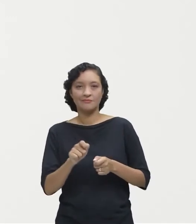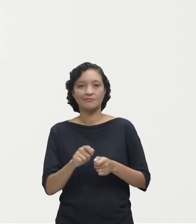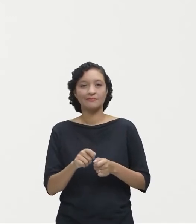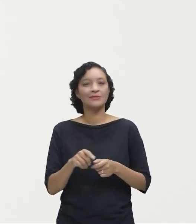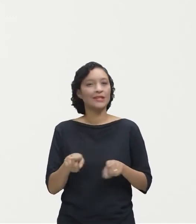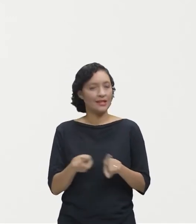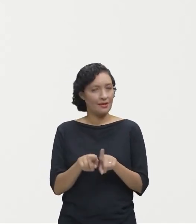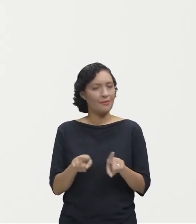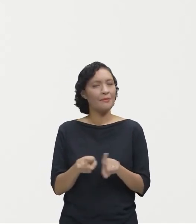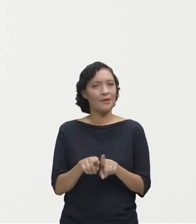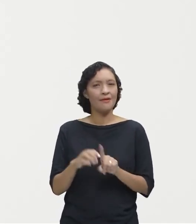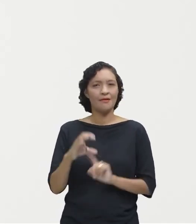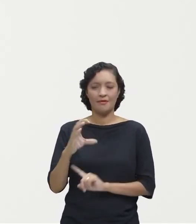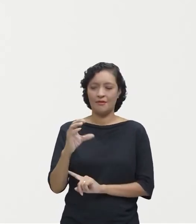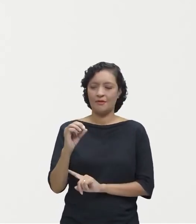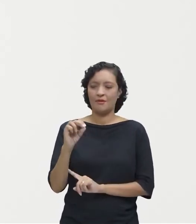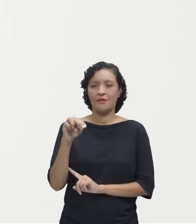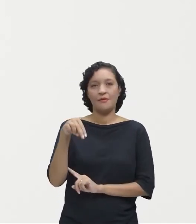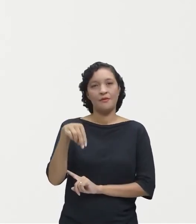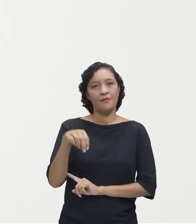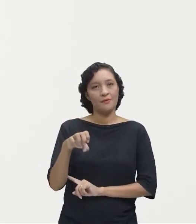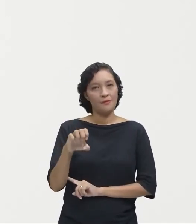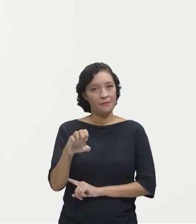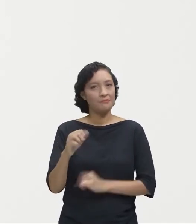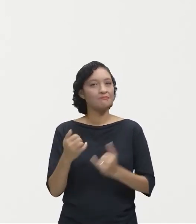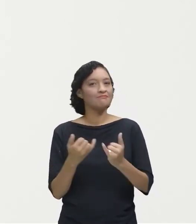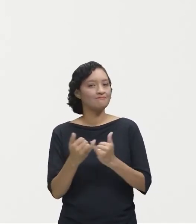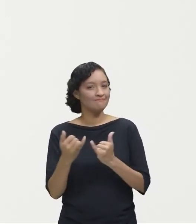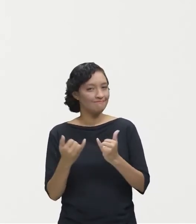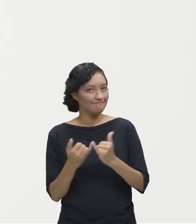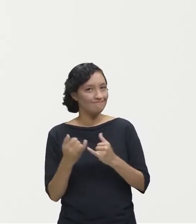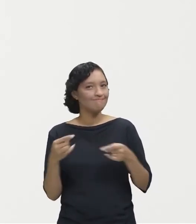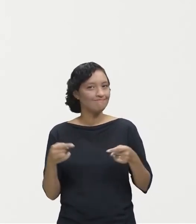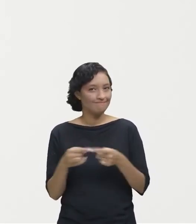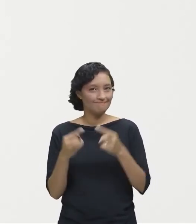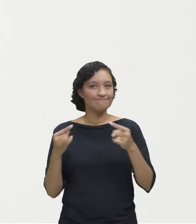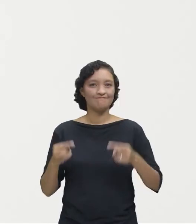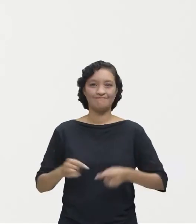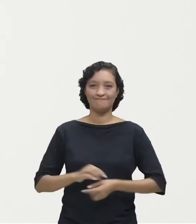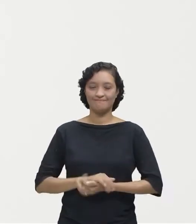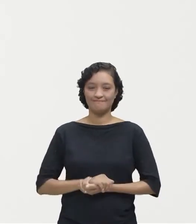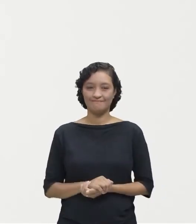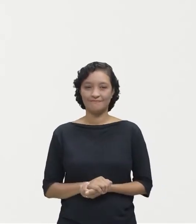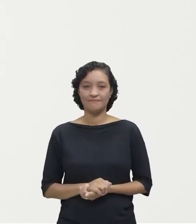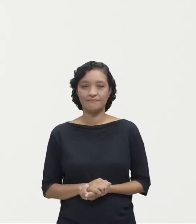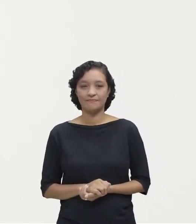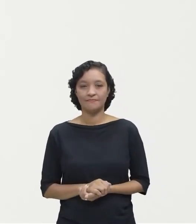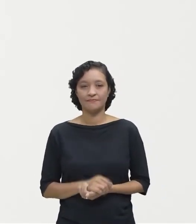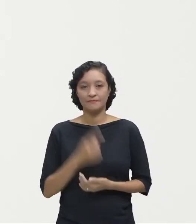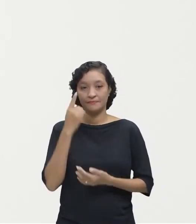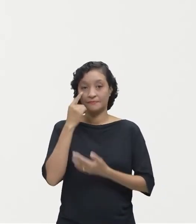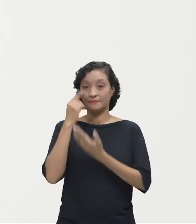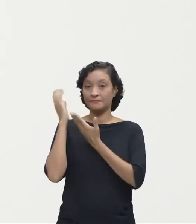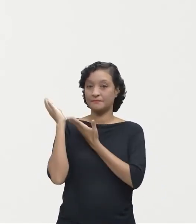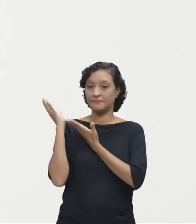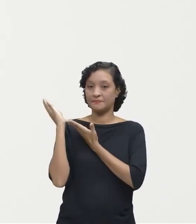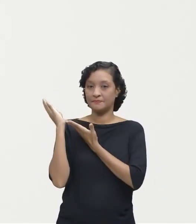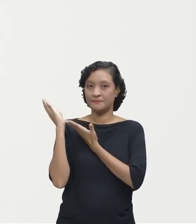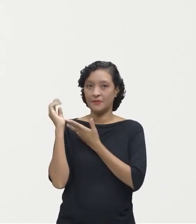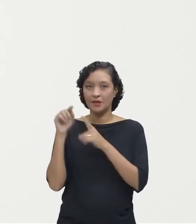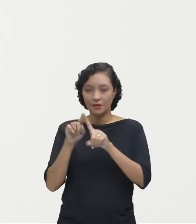uma formazinha de cone aqui em cima, ó. E aqui em cima ele é um quê? Um